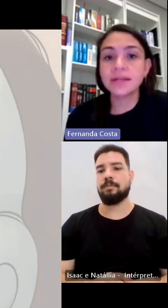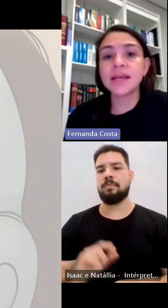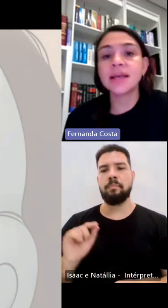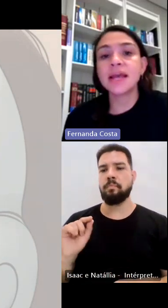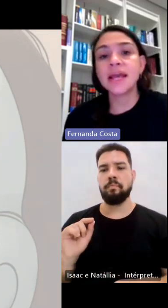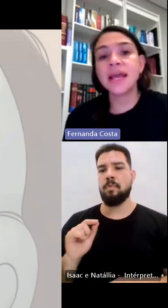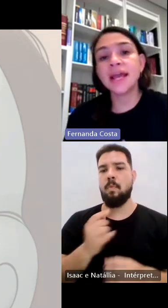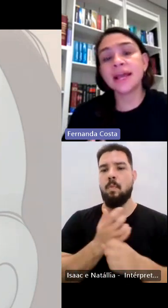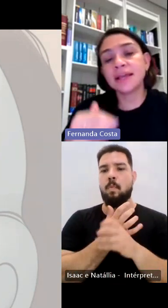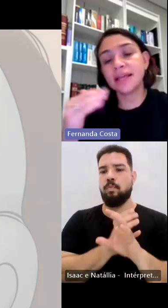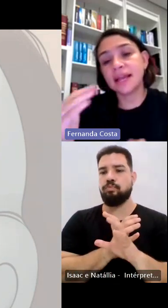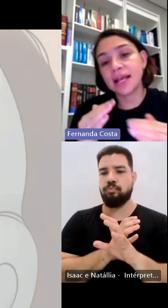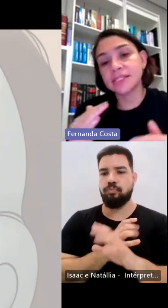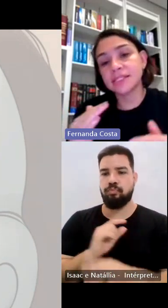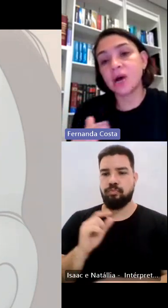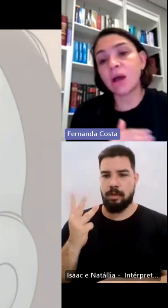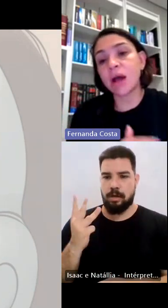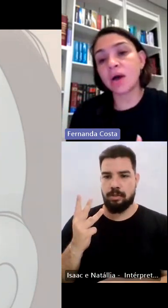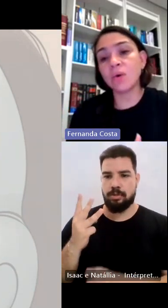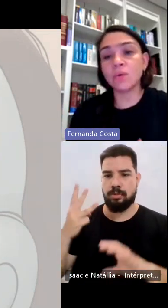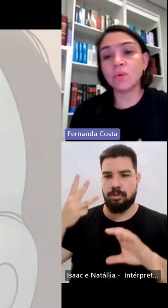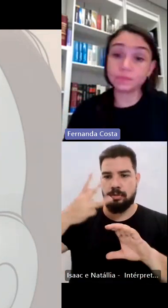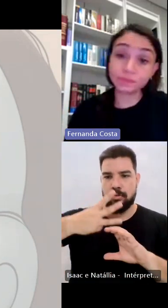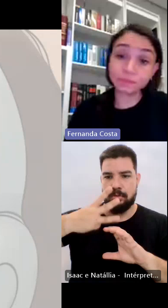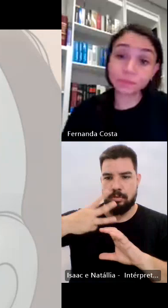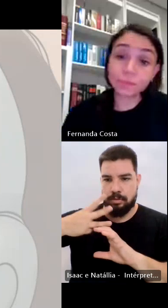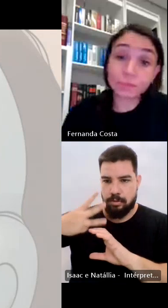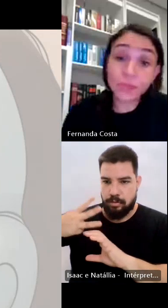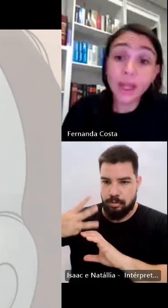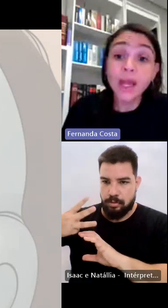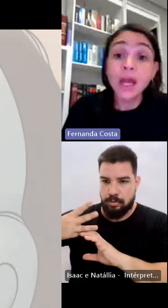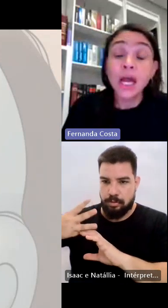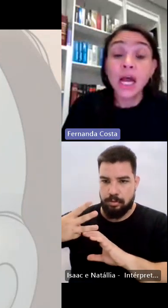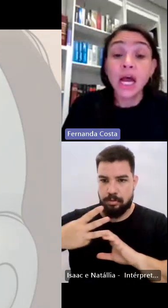né? Em relação